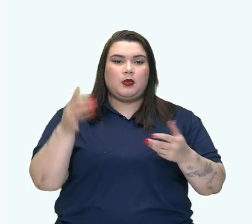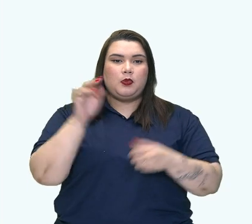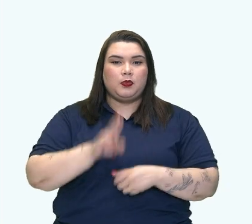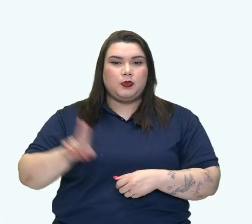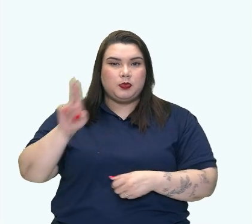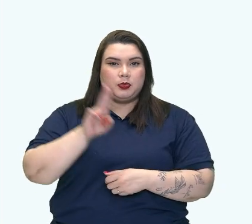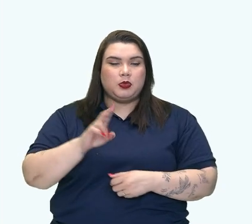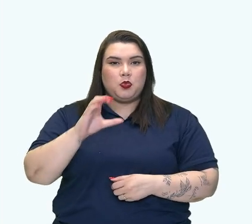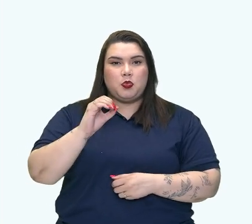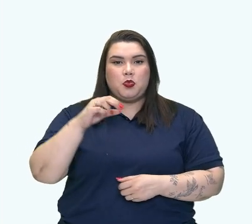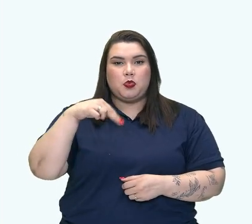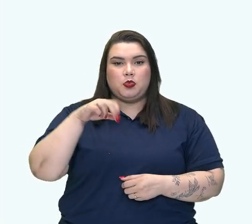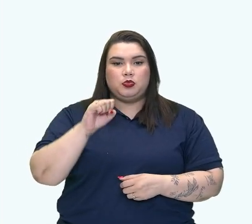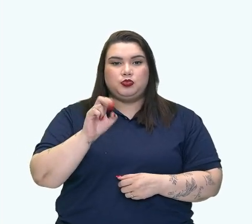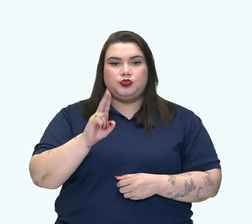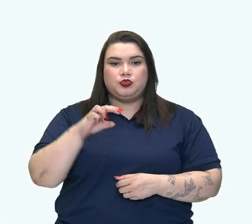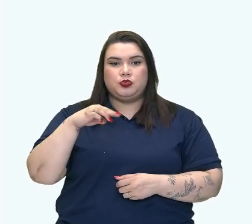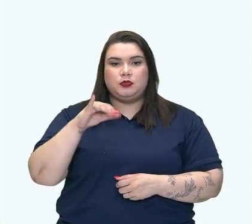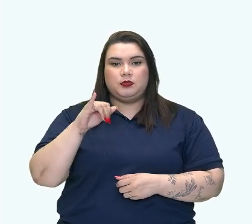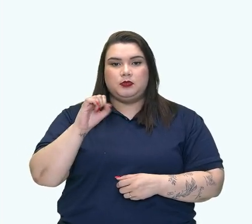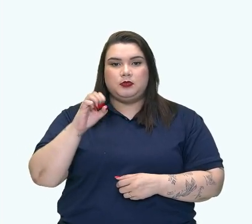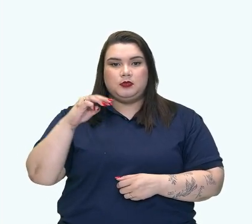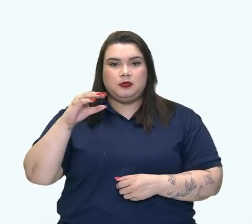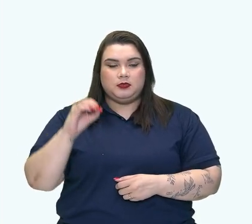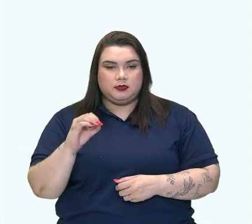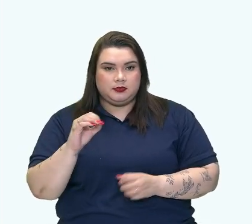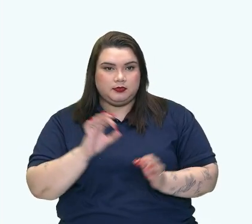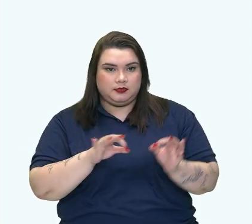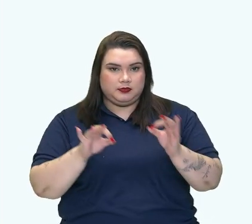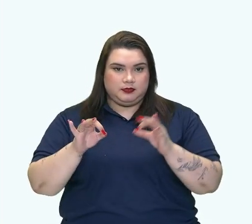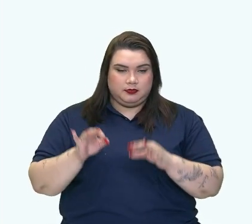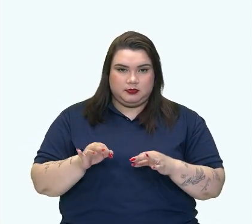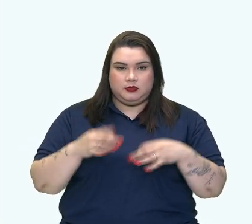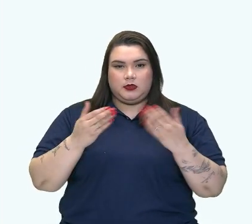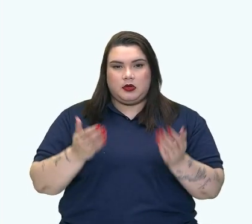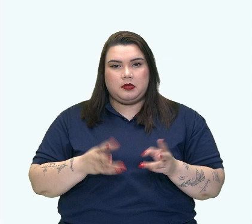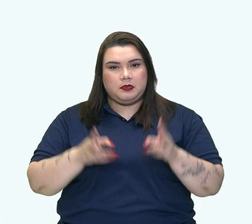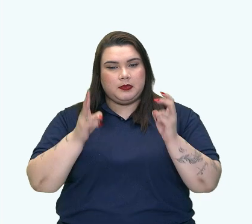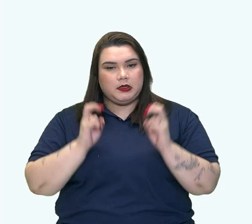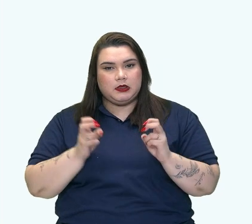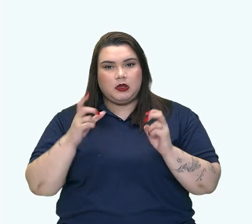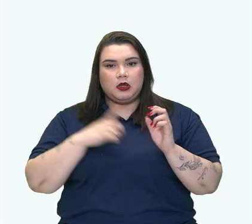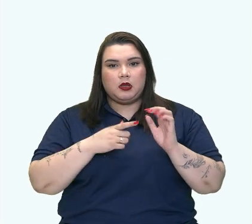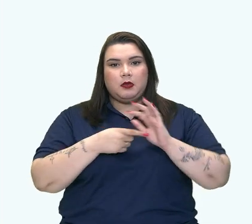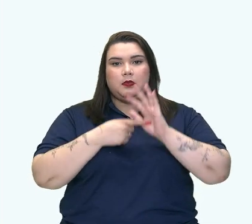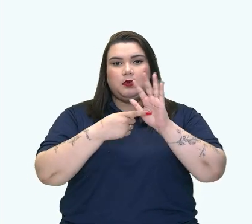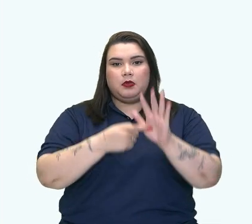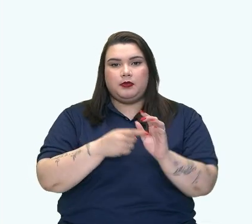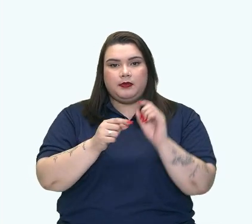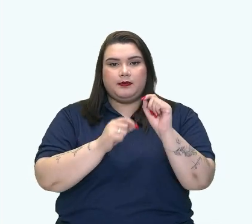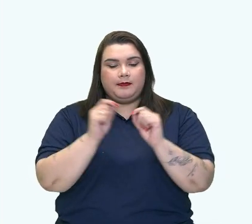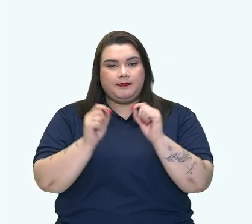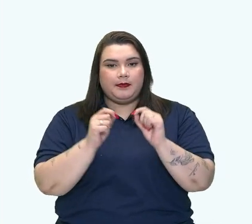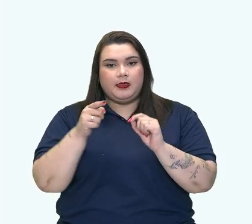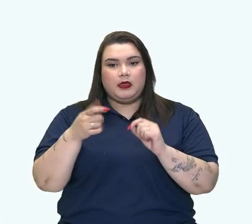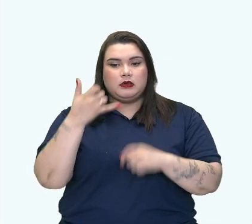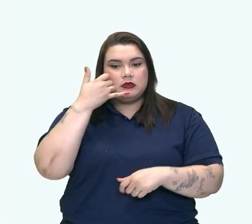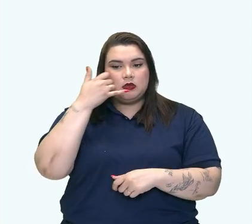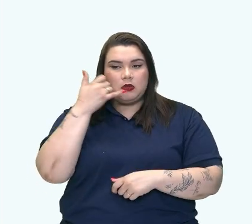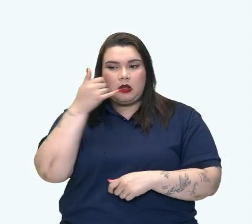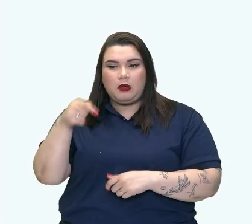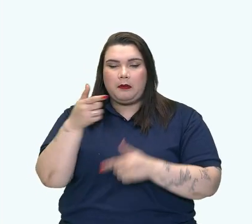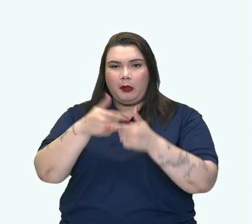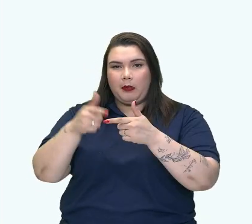você? Pense numa situação de hoje em dia em que lança um celular, o seu celular daqui a pouco começa a ficar